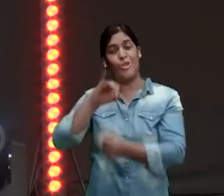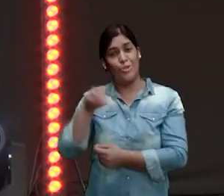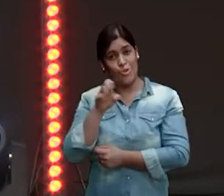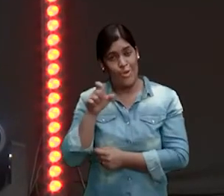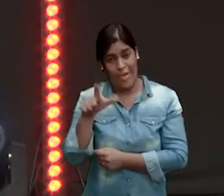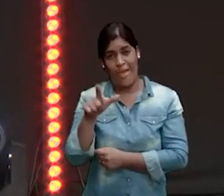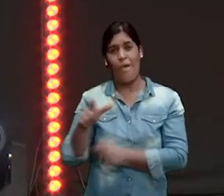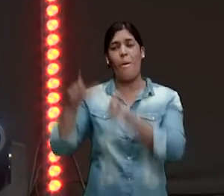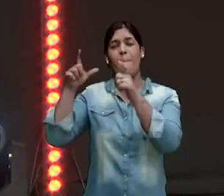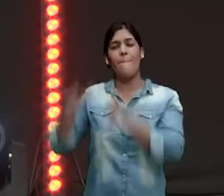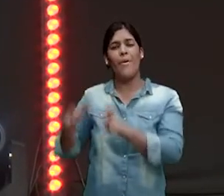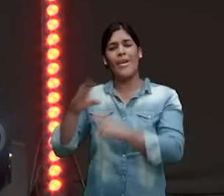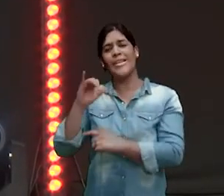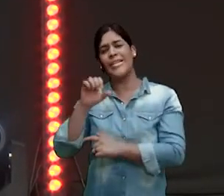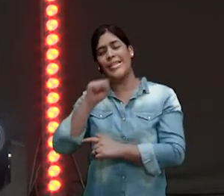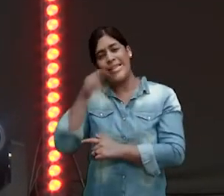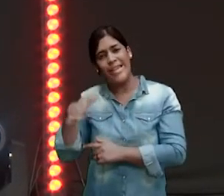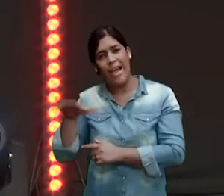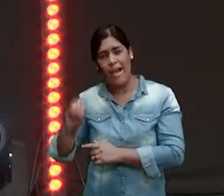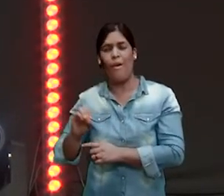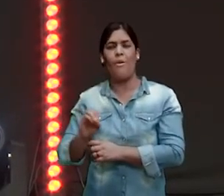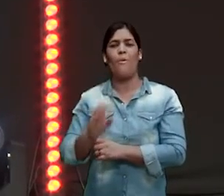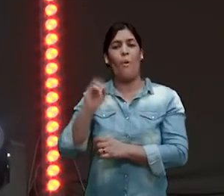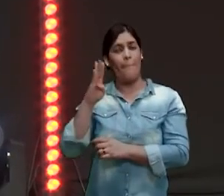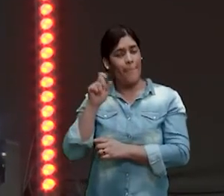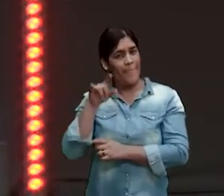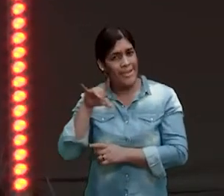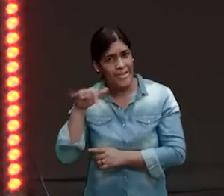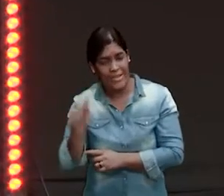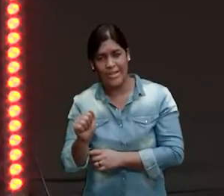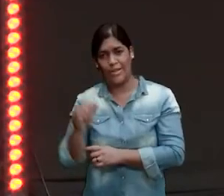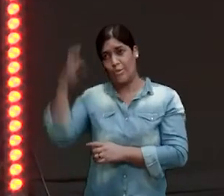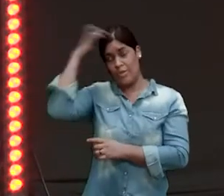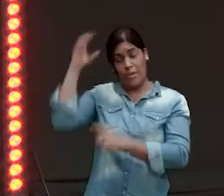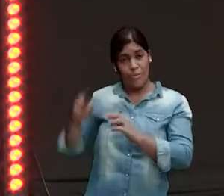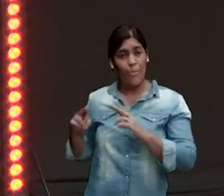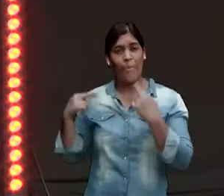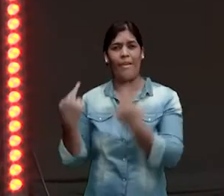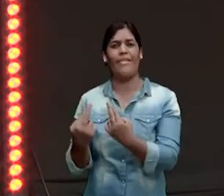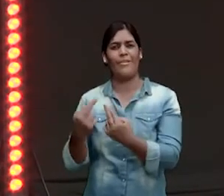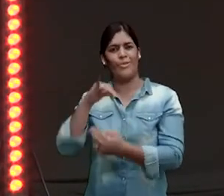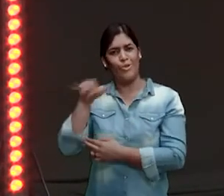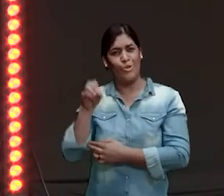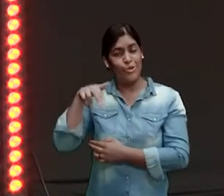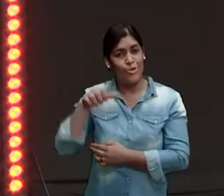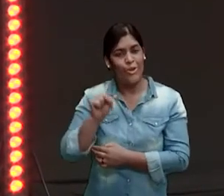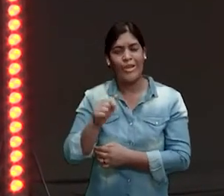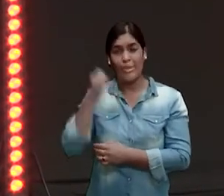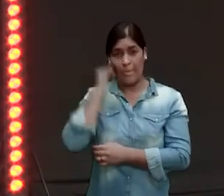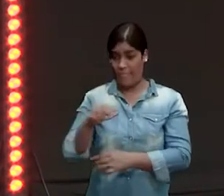em ações o Teu Deus de Israel e Obadias o senhor no seu reino em Jonas o profeta